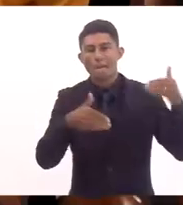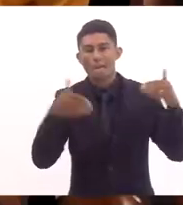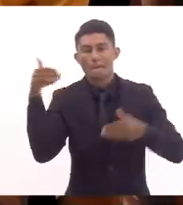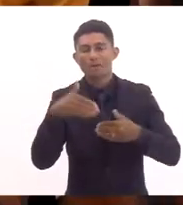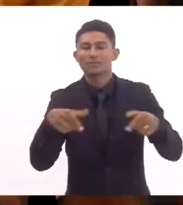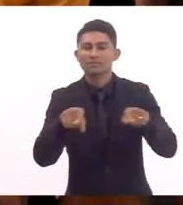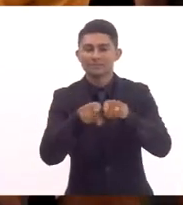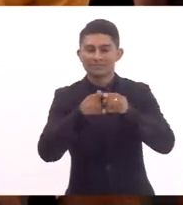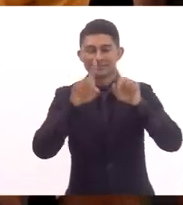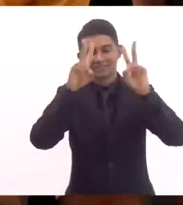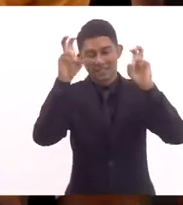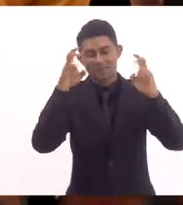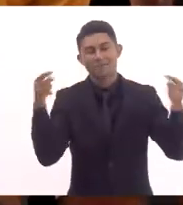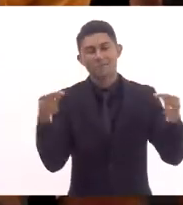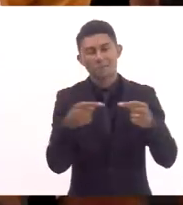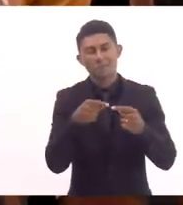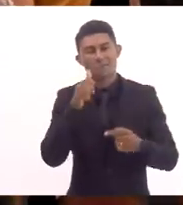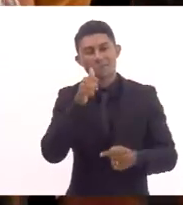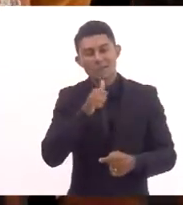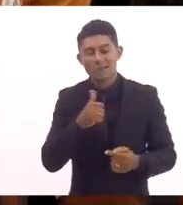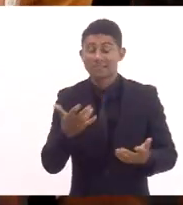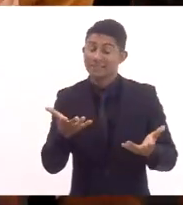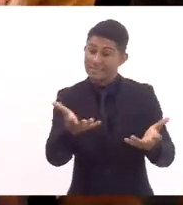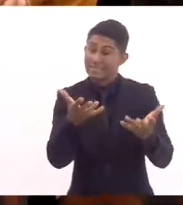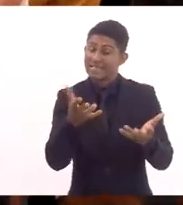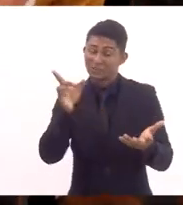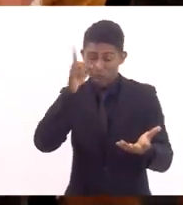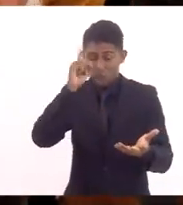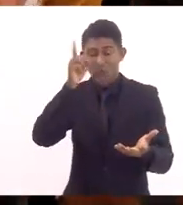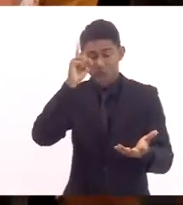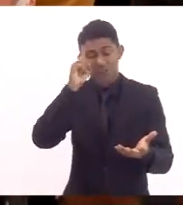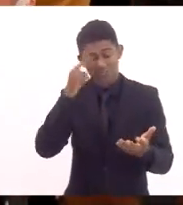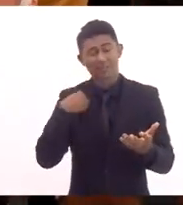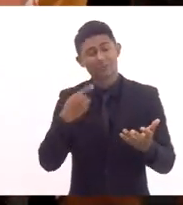mulheres seria bom que fosse todo dia assim